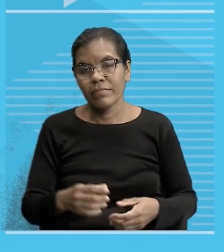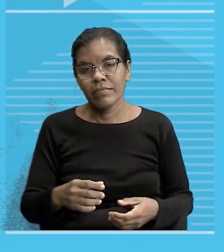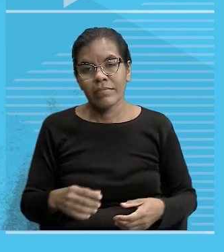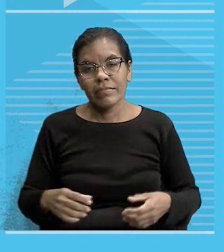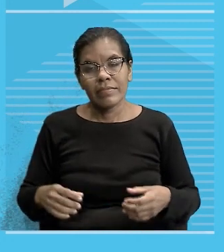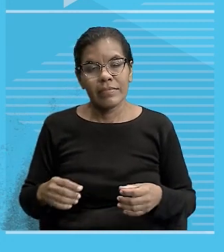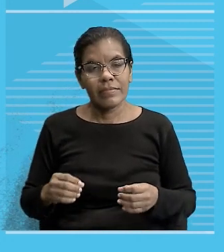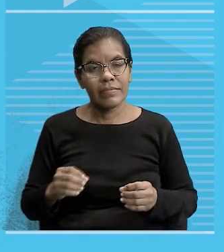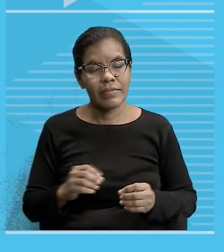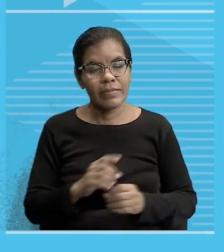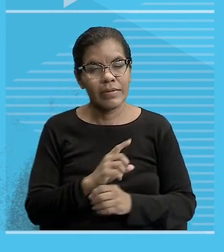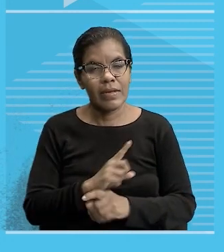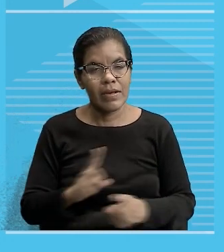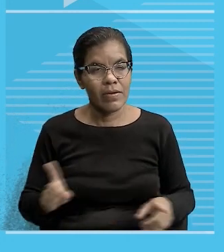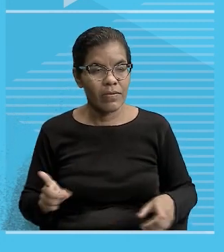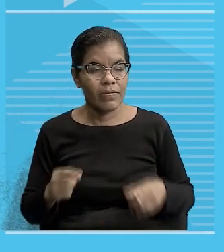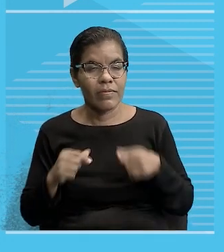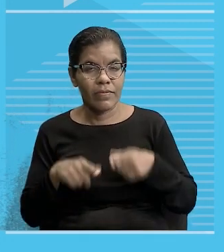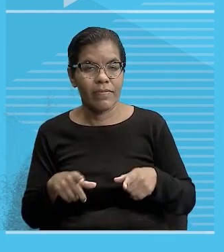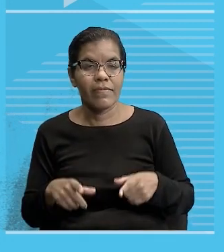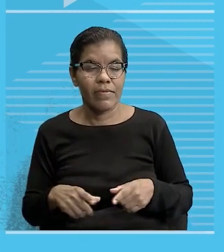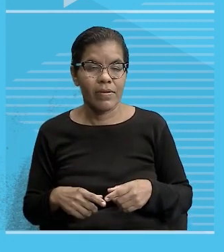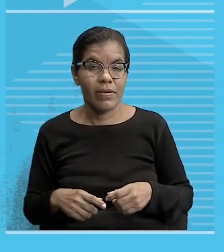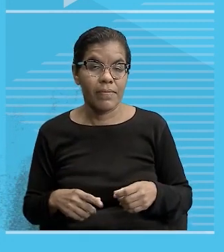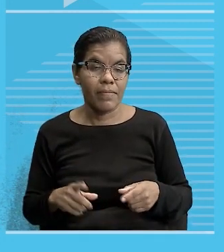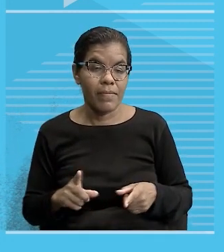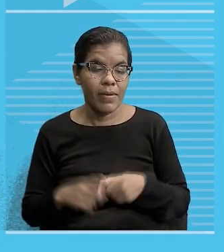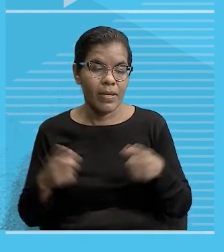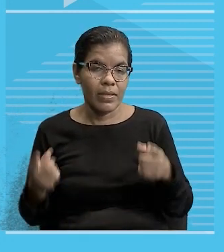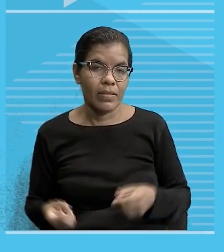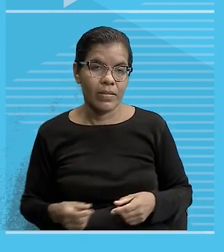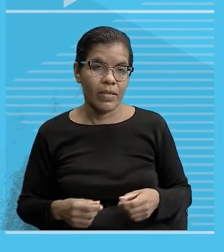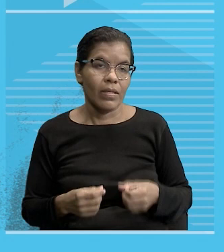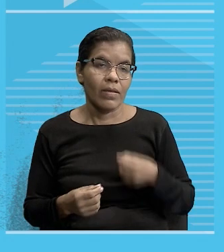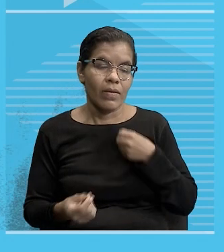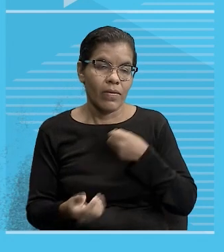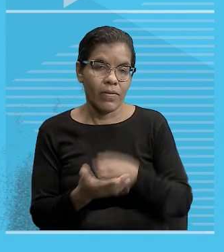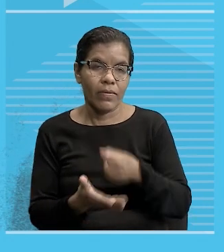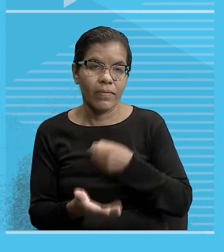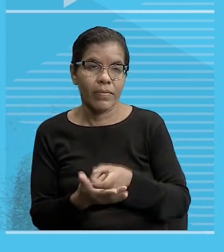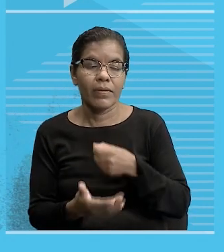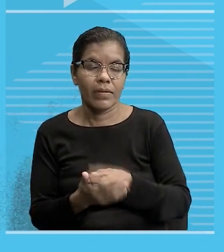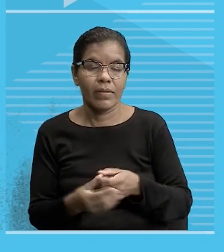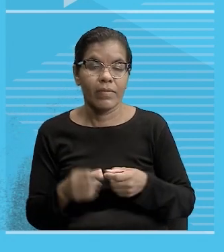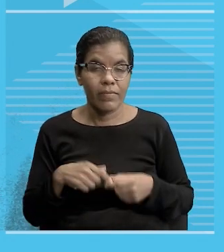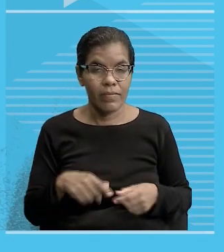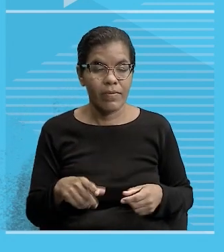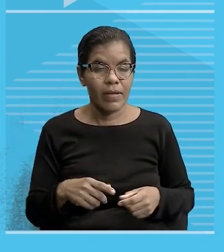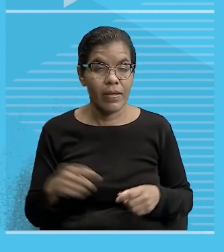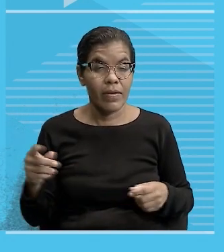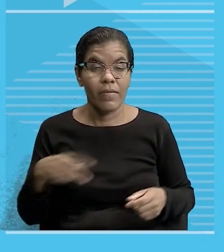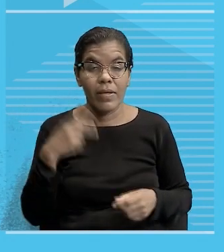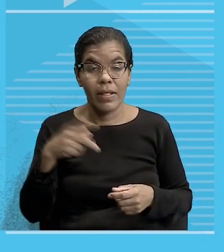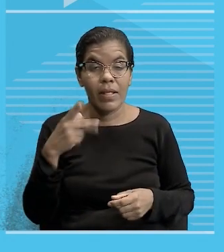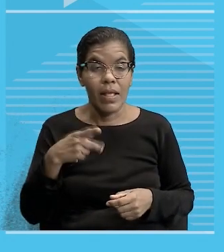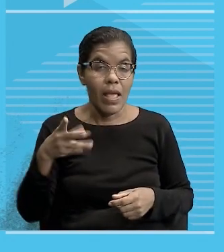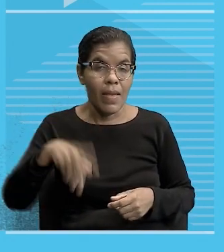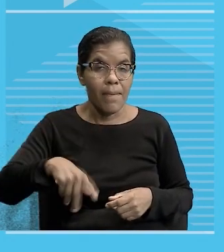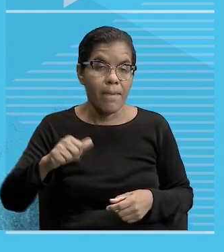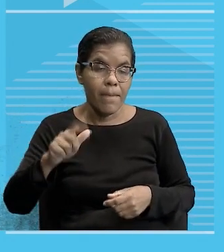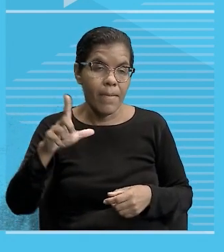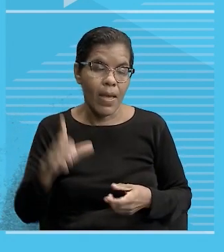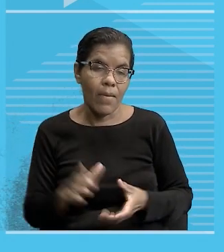vai queimá-lo queimar Como assim professor fala mal vai falar